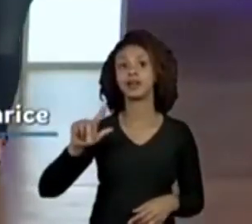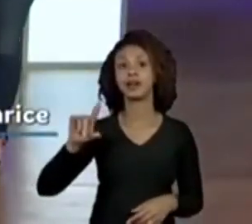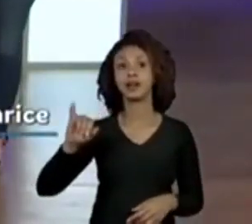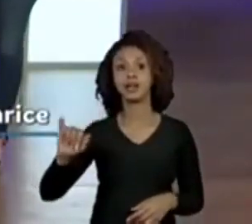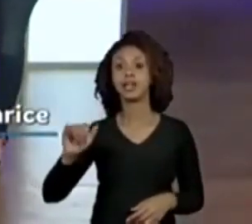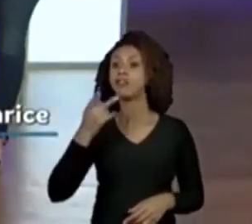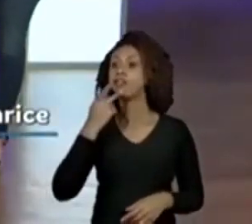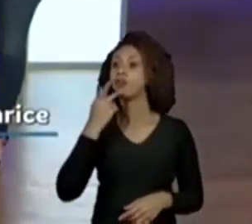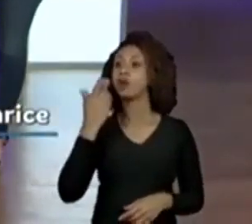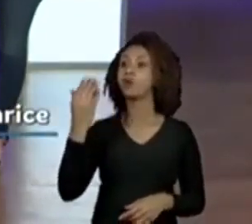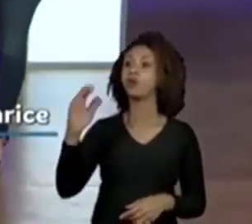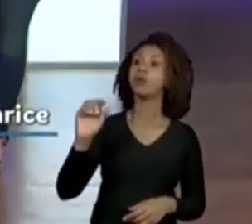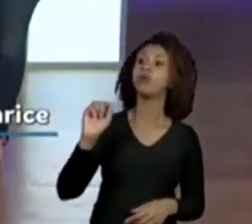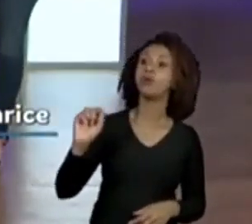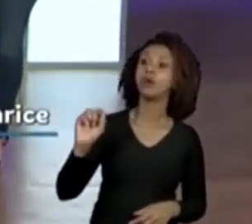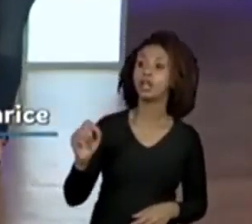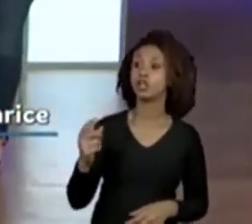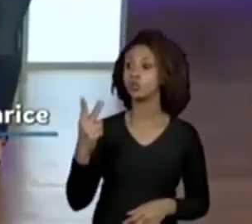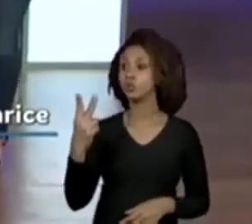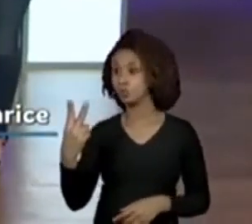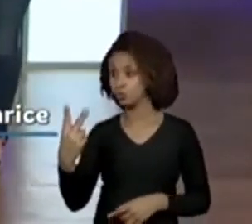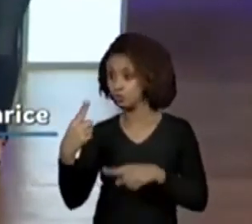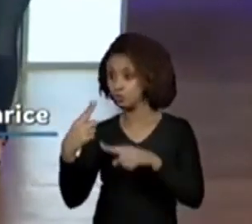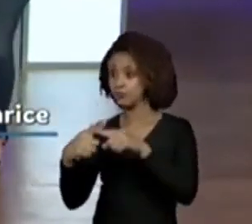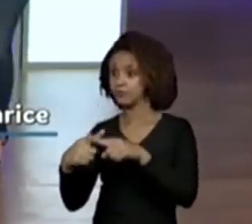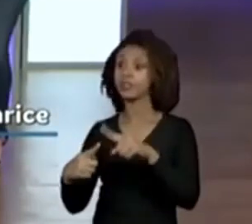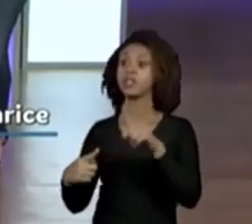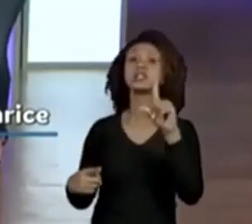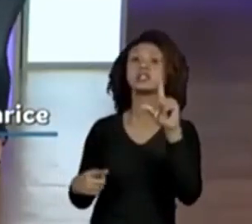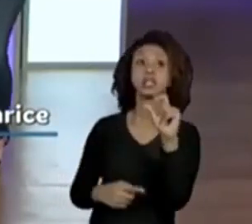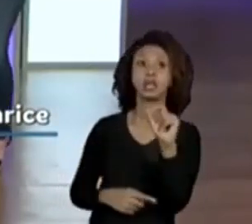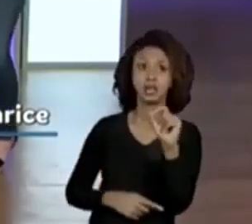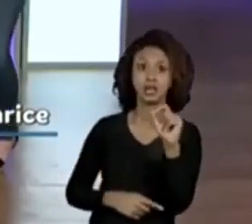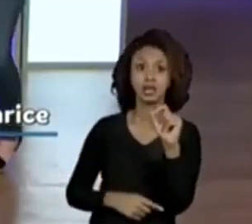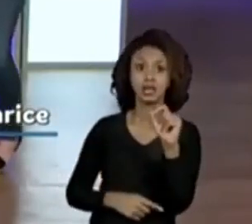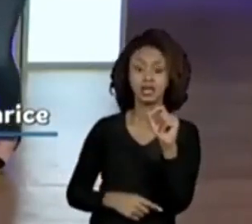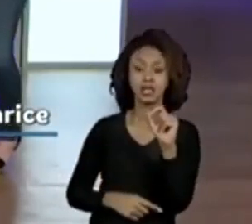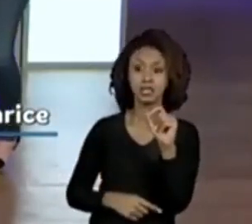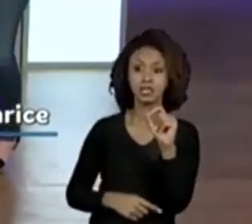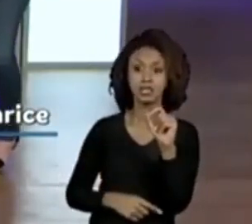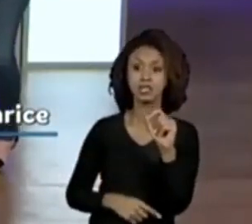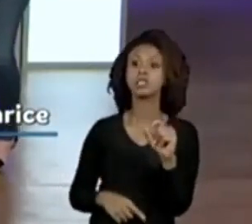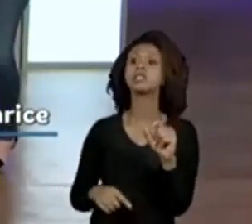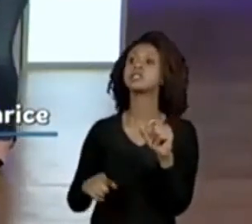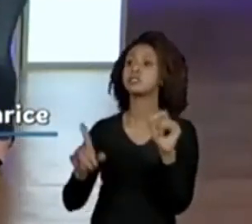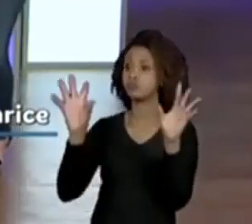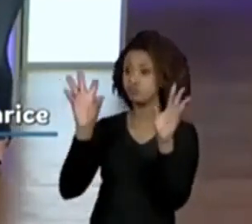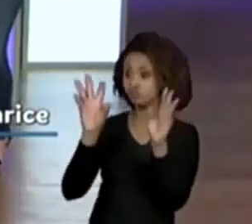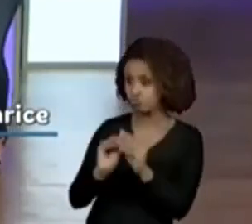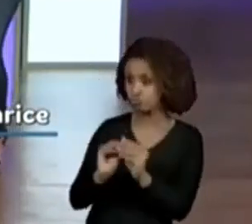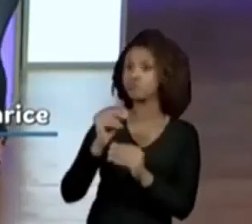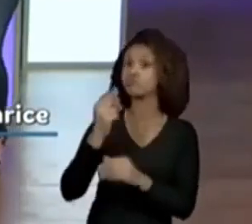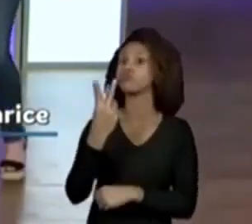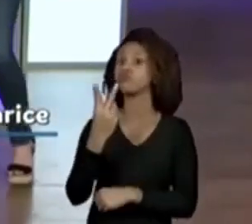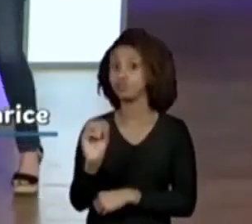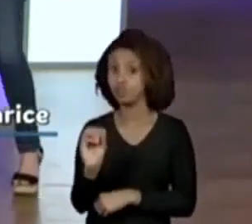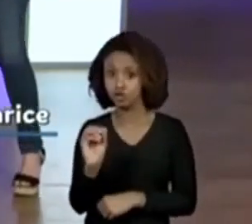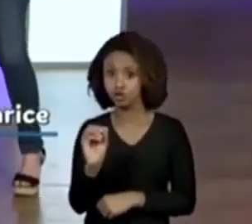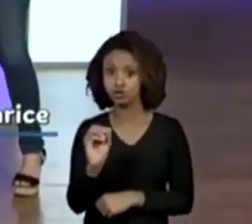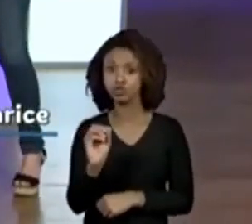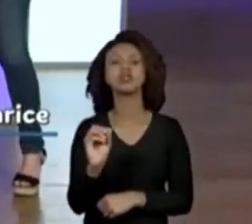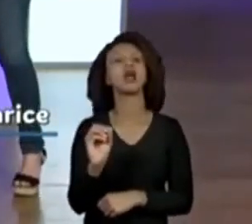2 vezes 10 é... dá 20, né? Então, olha